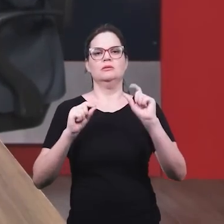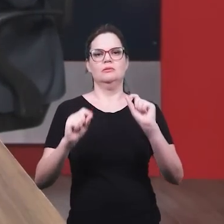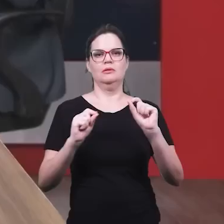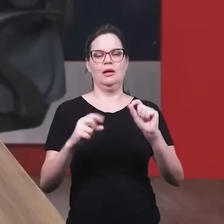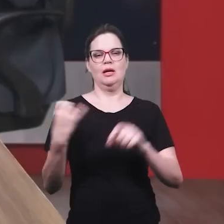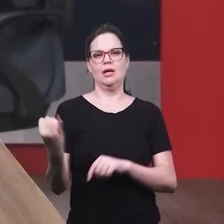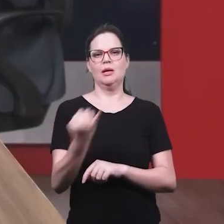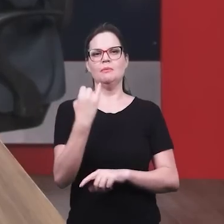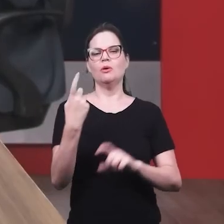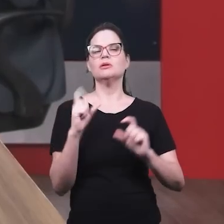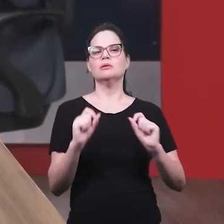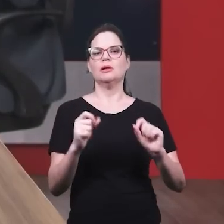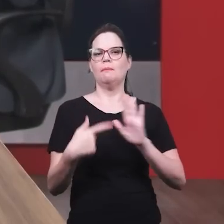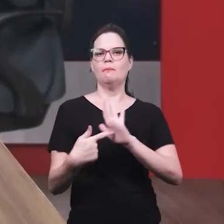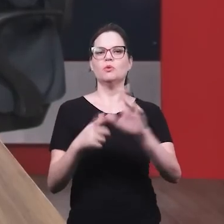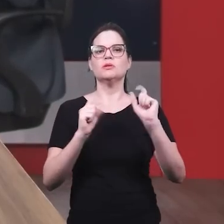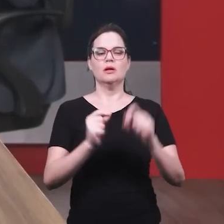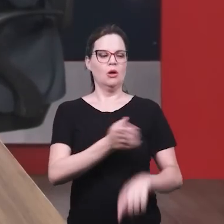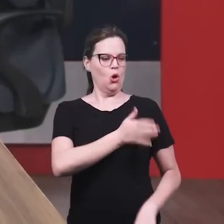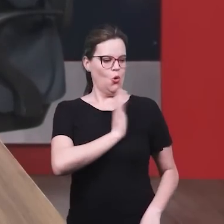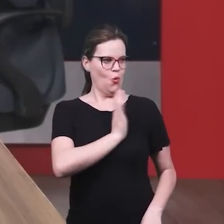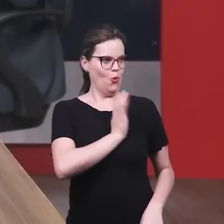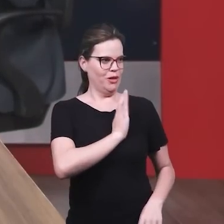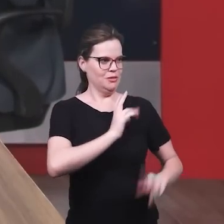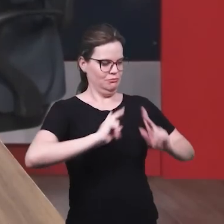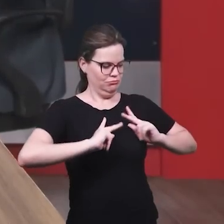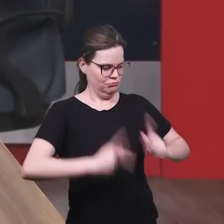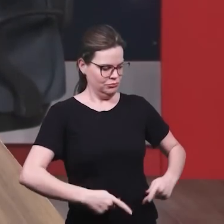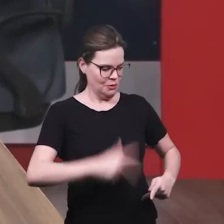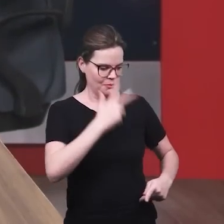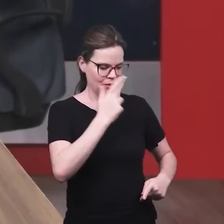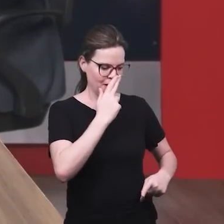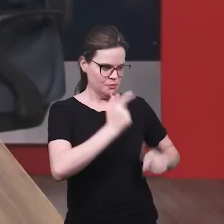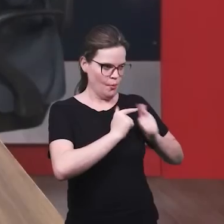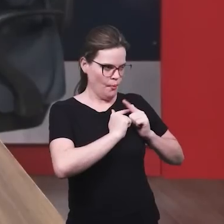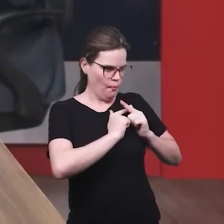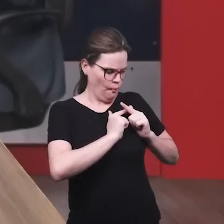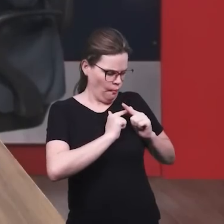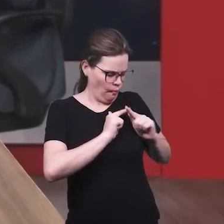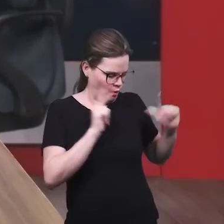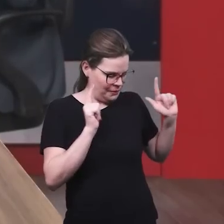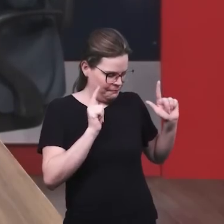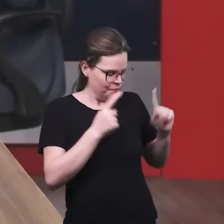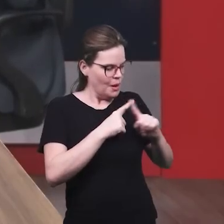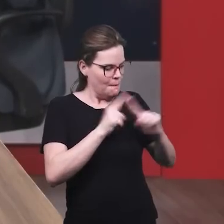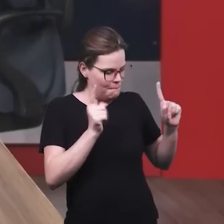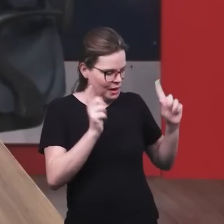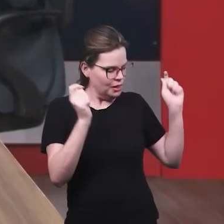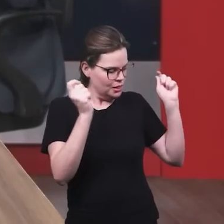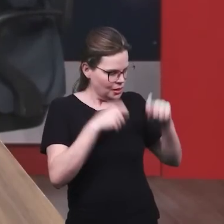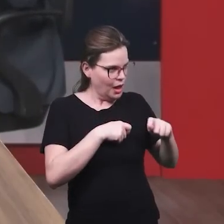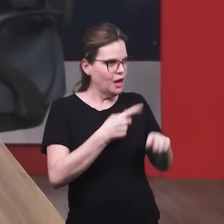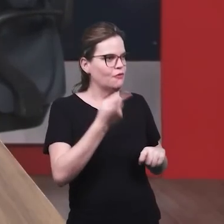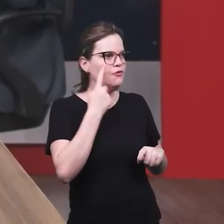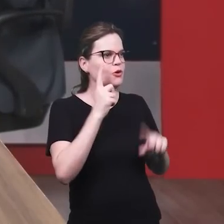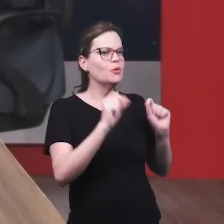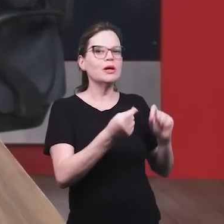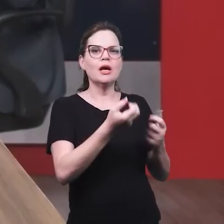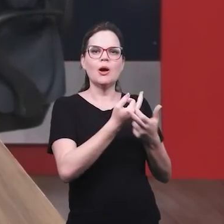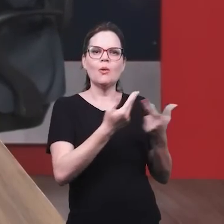coração do homem, que Jesus encontrou vazio, mas ele encontrou uma coisa muito boa no coração do homem, é que cabe muita